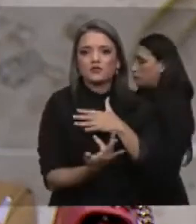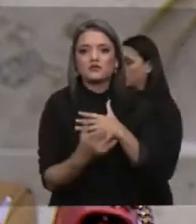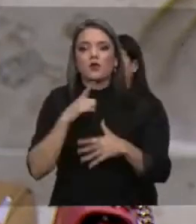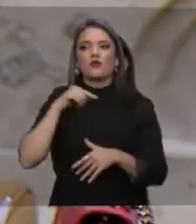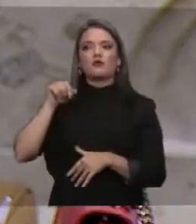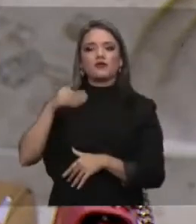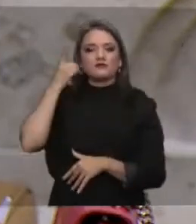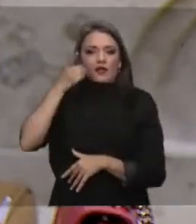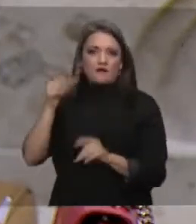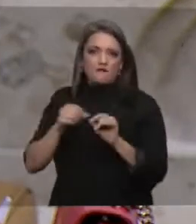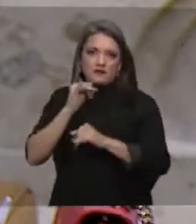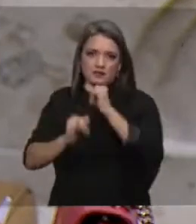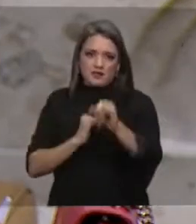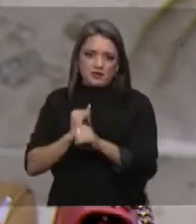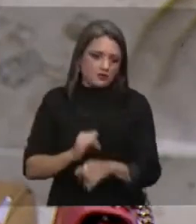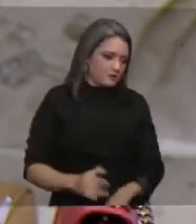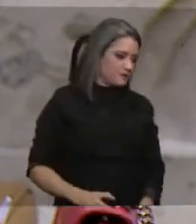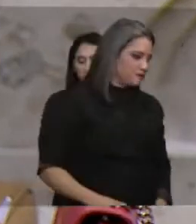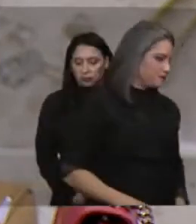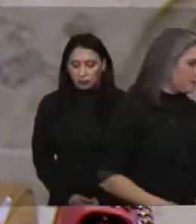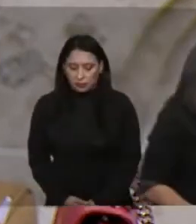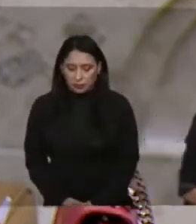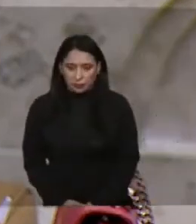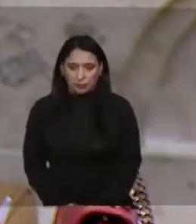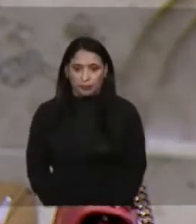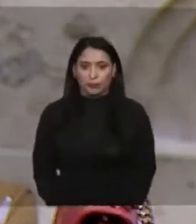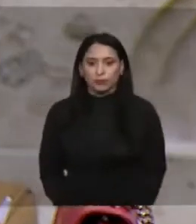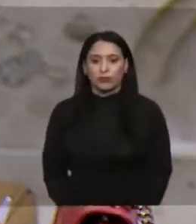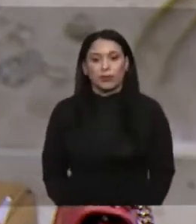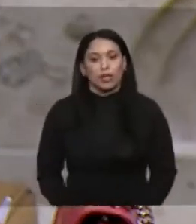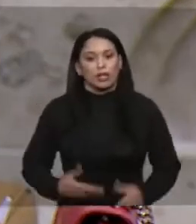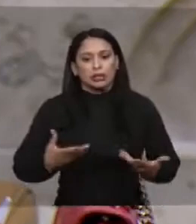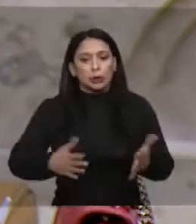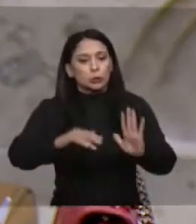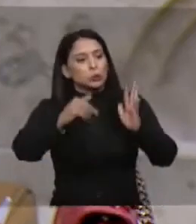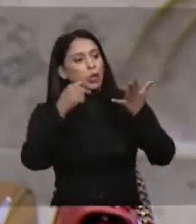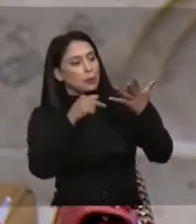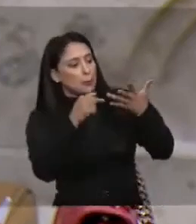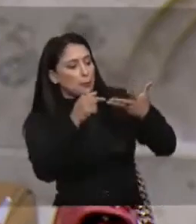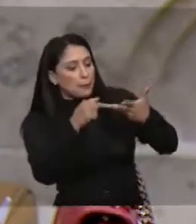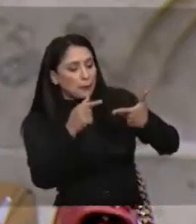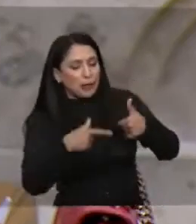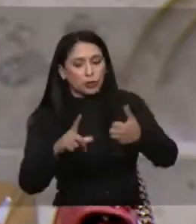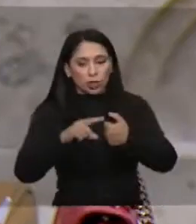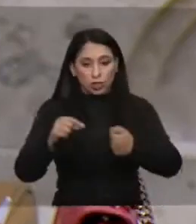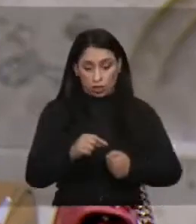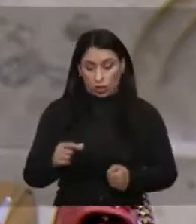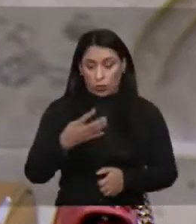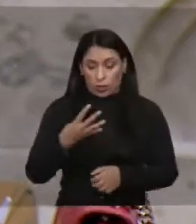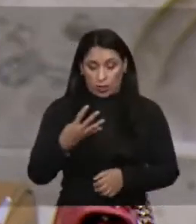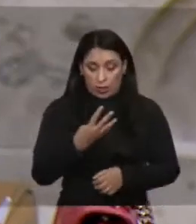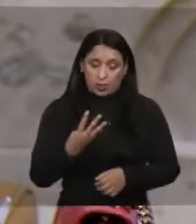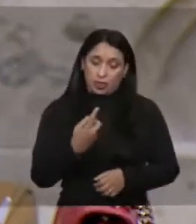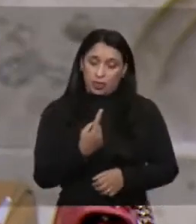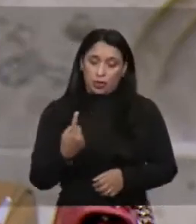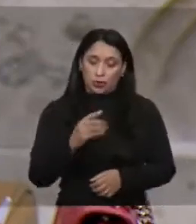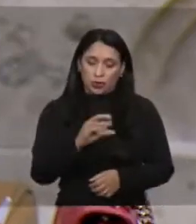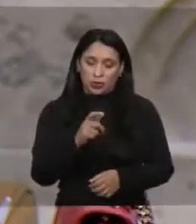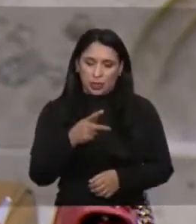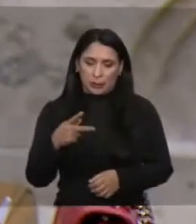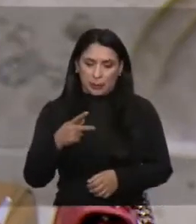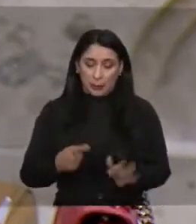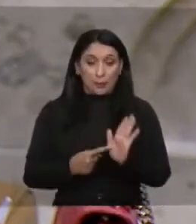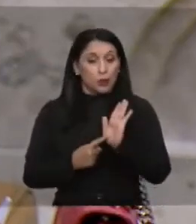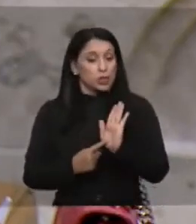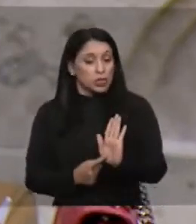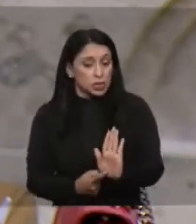pelo ofendido na internet. Estão preenchidos, portanto, todos os requisitos do artigo 41 do CPP, existindo